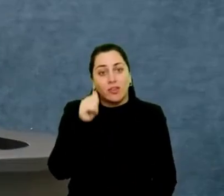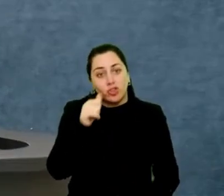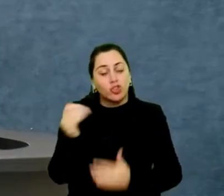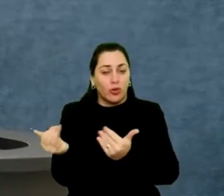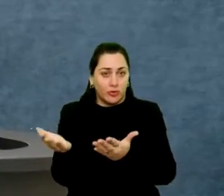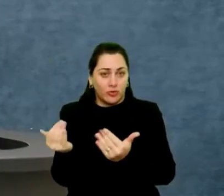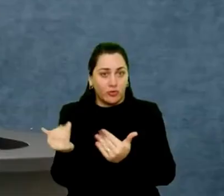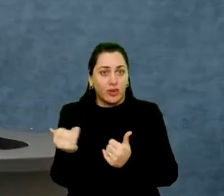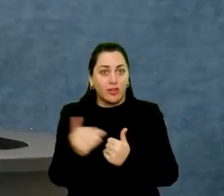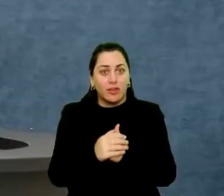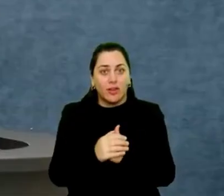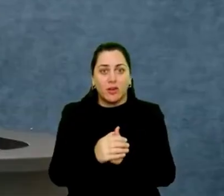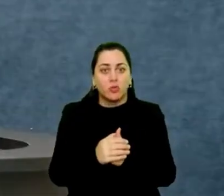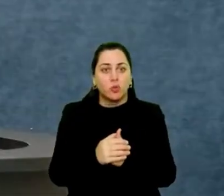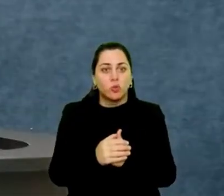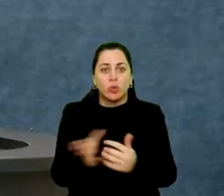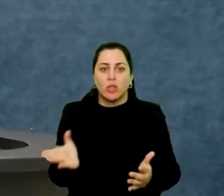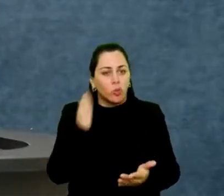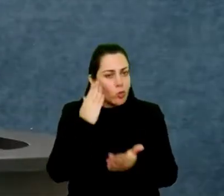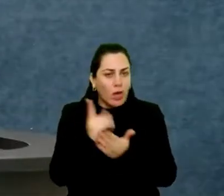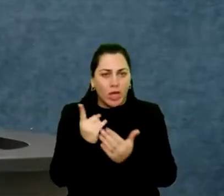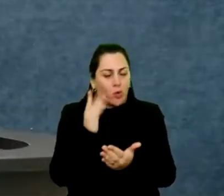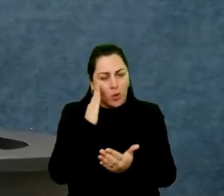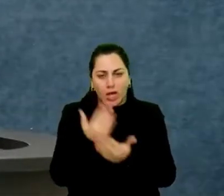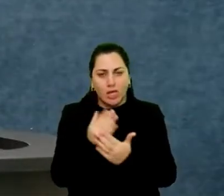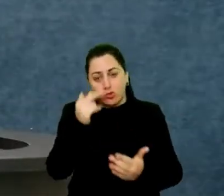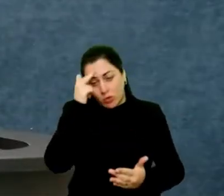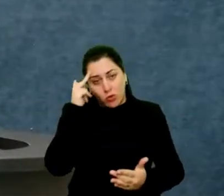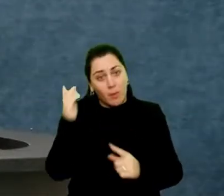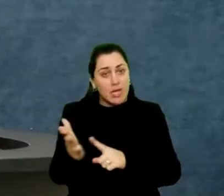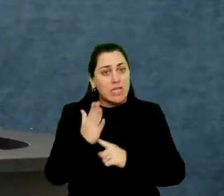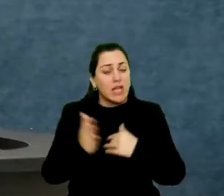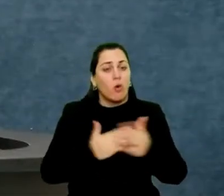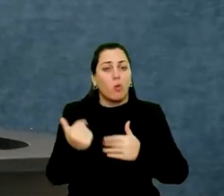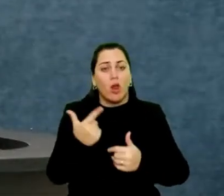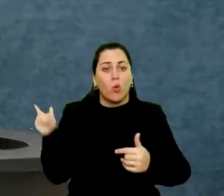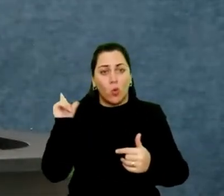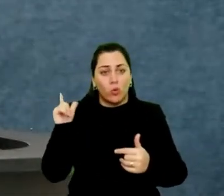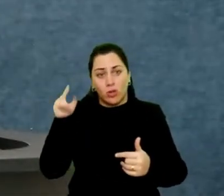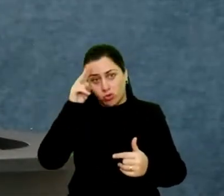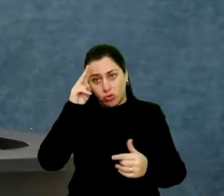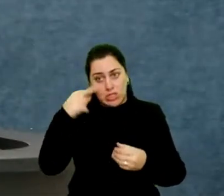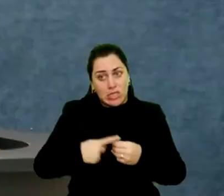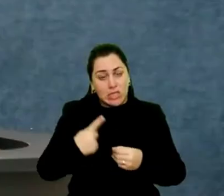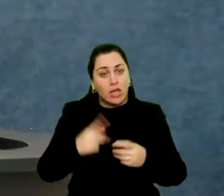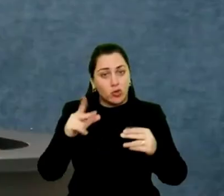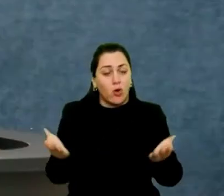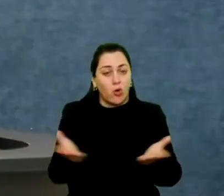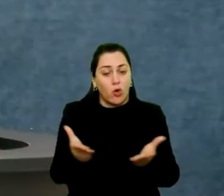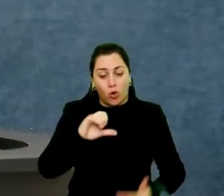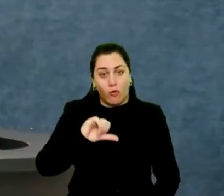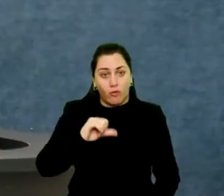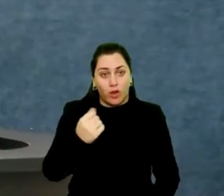nova, eu duvido alguém me apresentar, qualquer pessoa que na história dessa cidade, que está fazendo